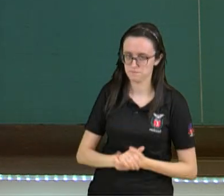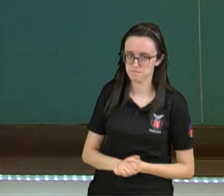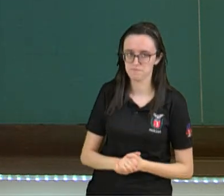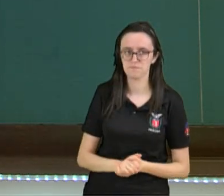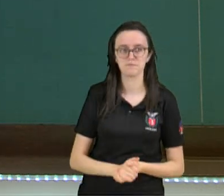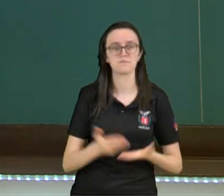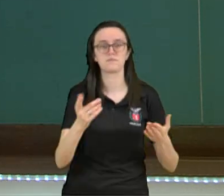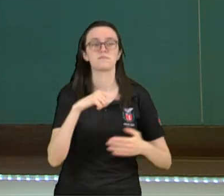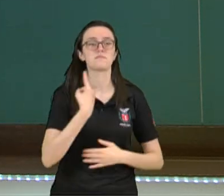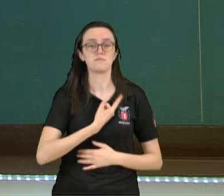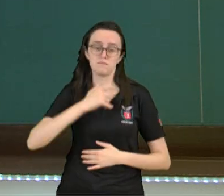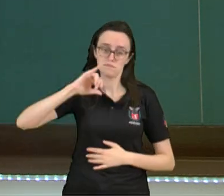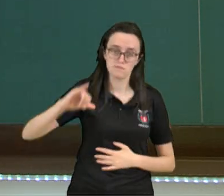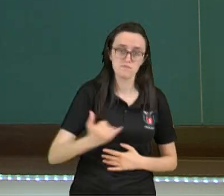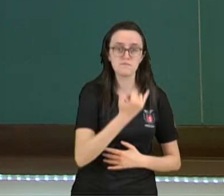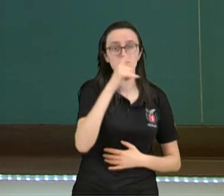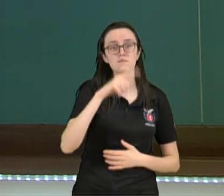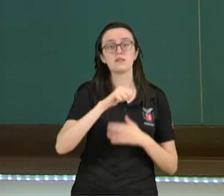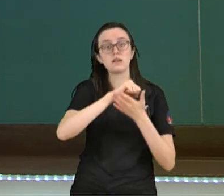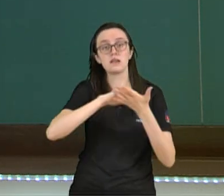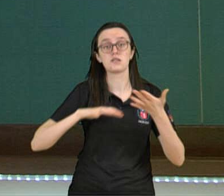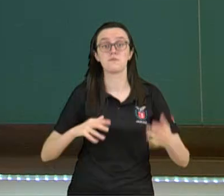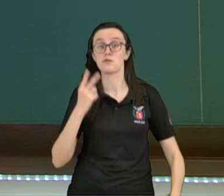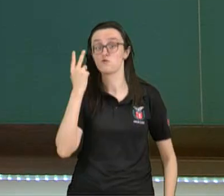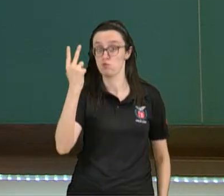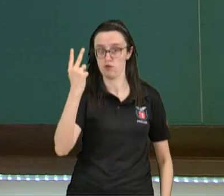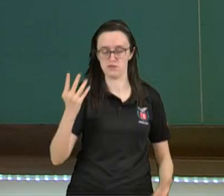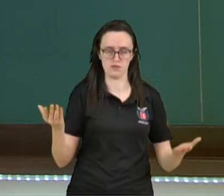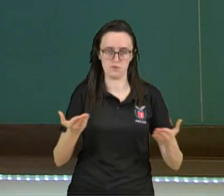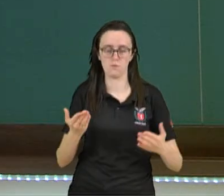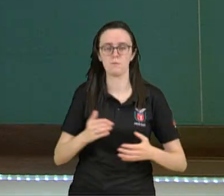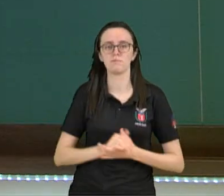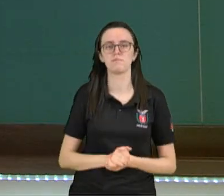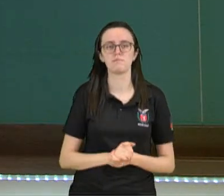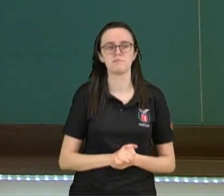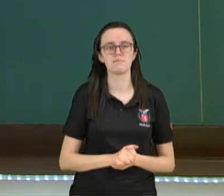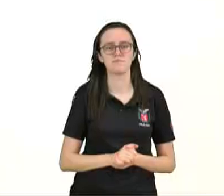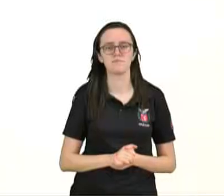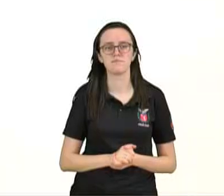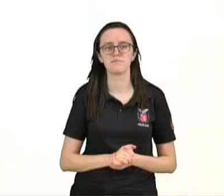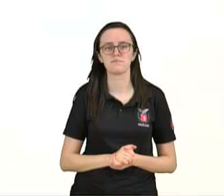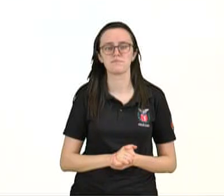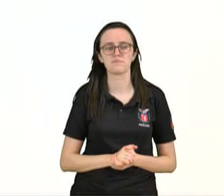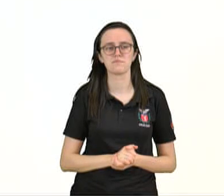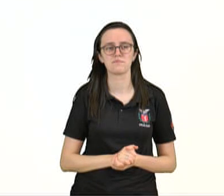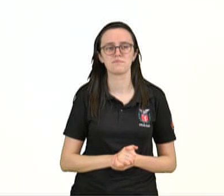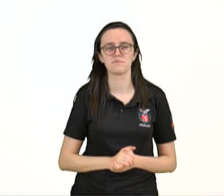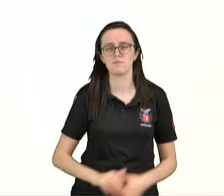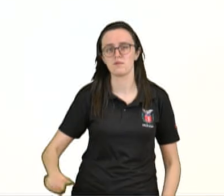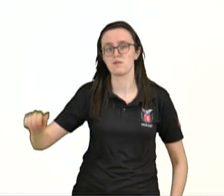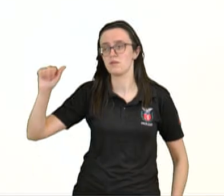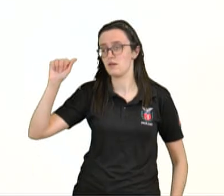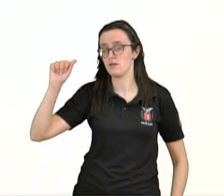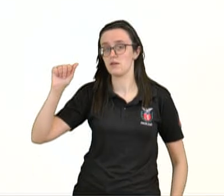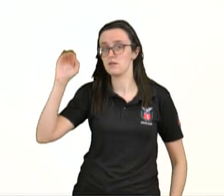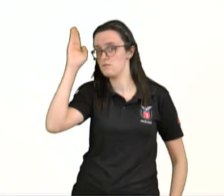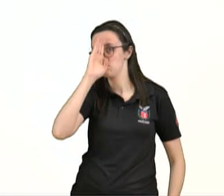E já vamos em seguida para a nossa atividade 2. A. Brasileiros